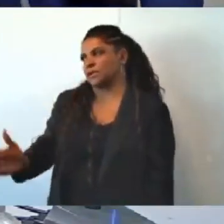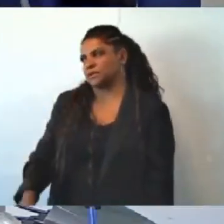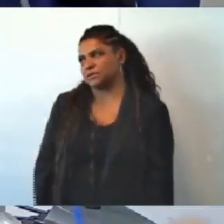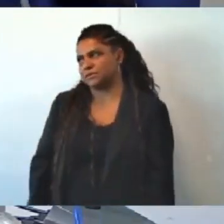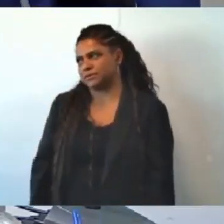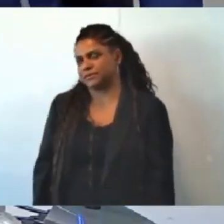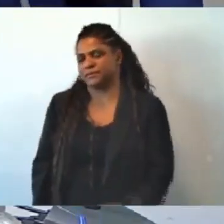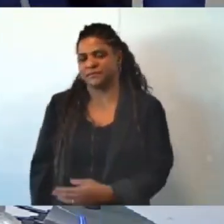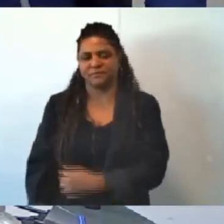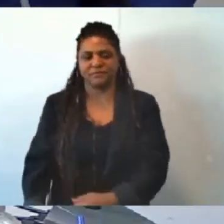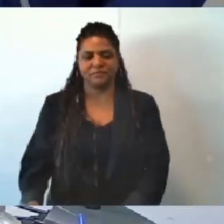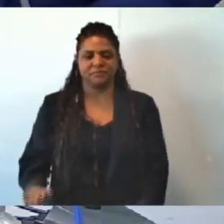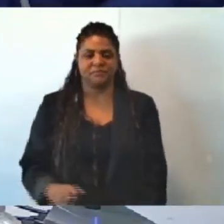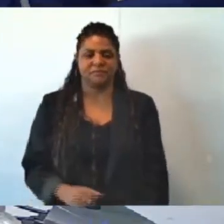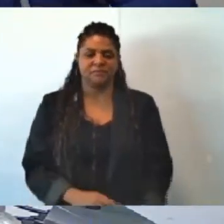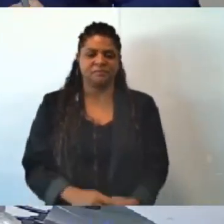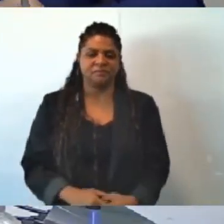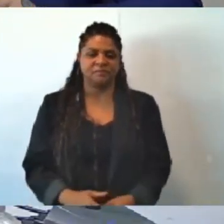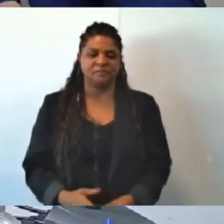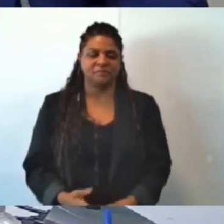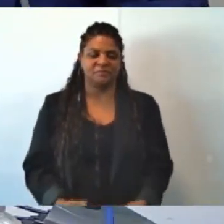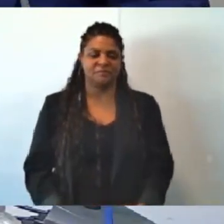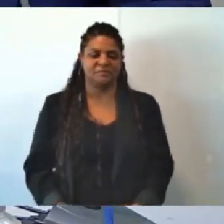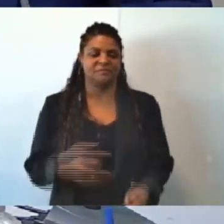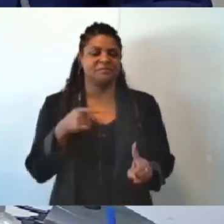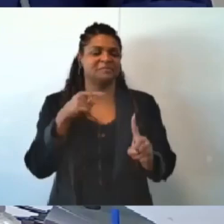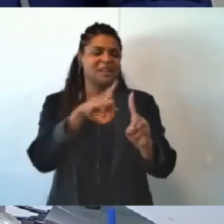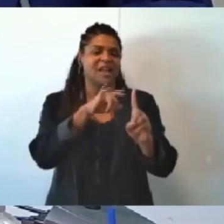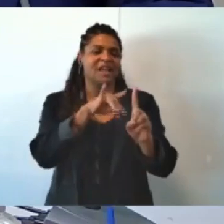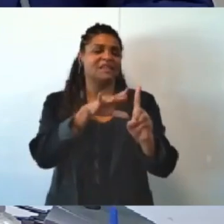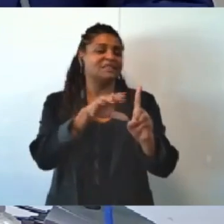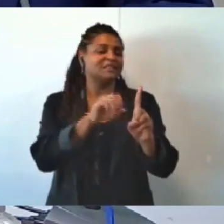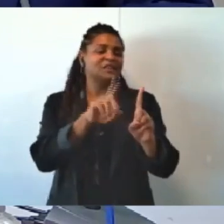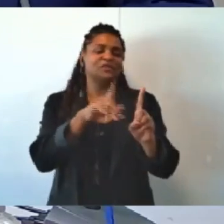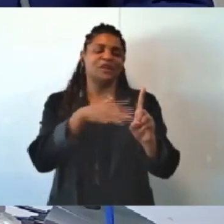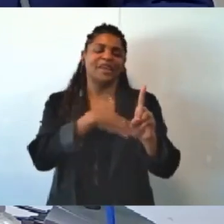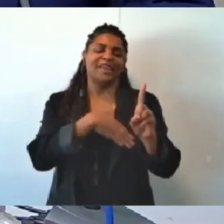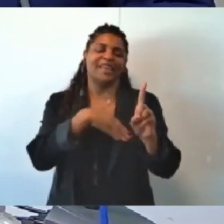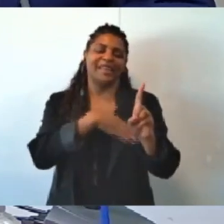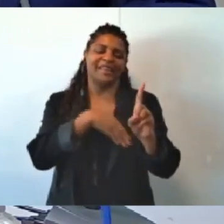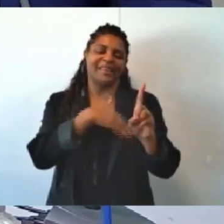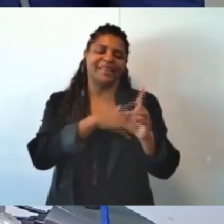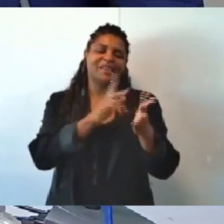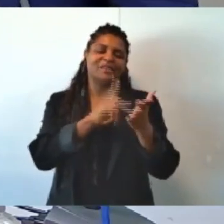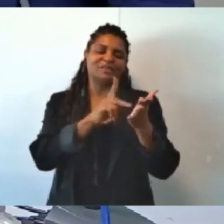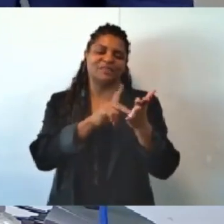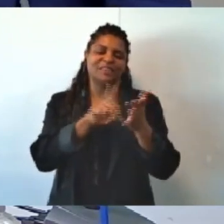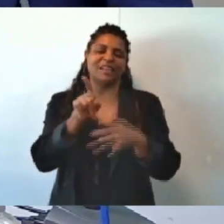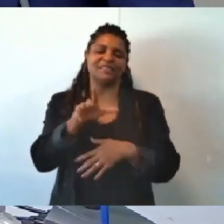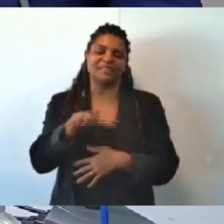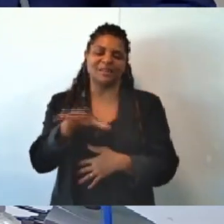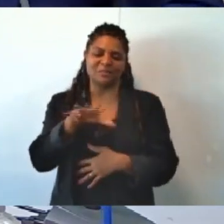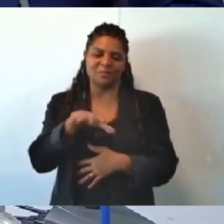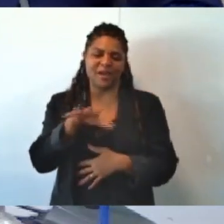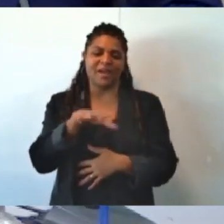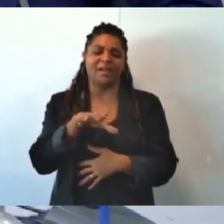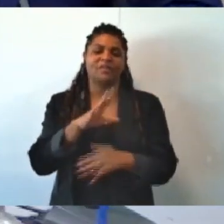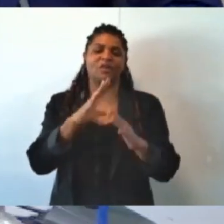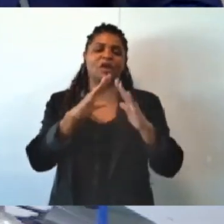Obrigado, Silvio. Silvio é uma grande figura, muito querido lá no bairro, né, onde ainda, né, morou muitos anos